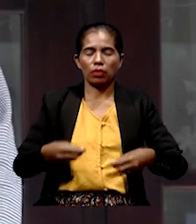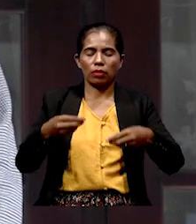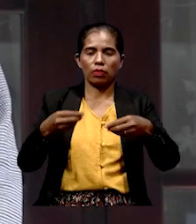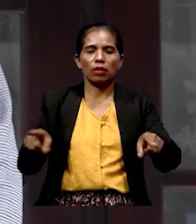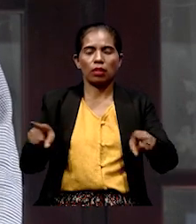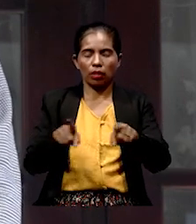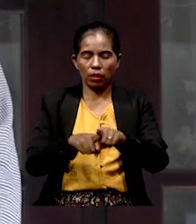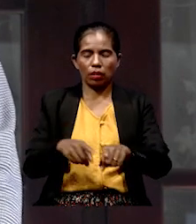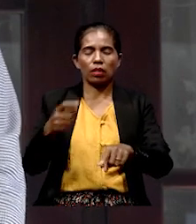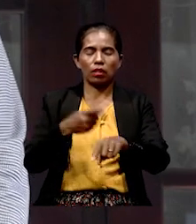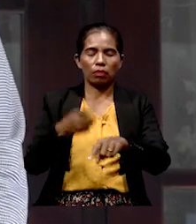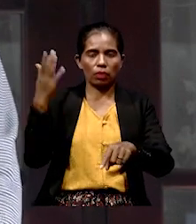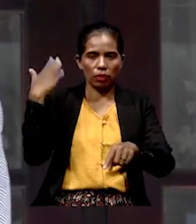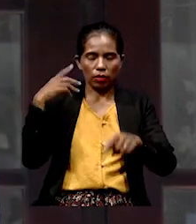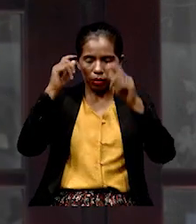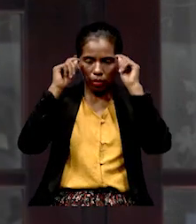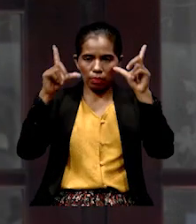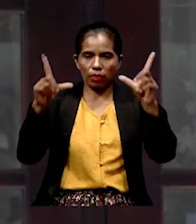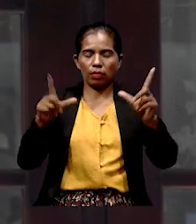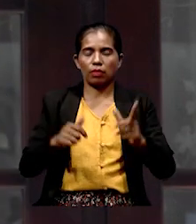Timor. Foi com muito prazer que